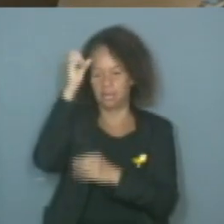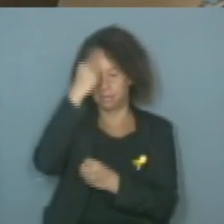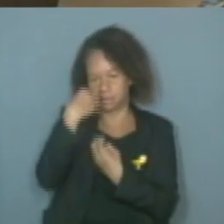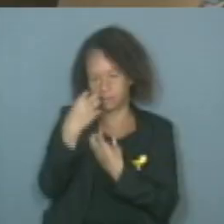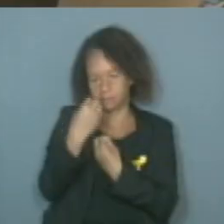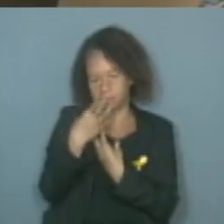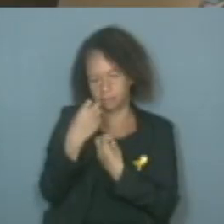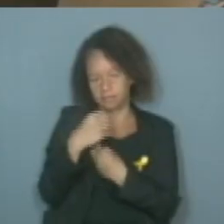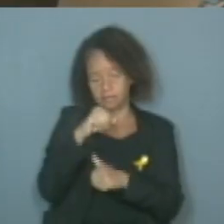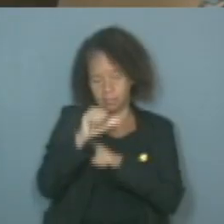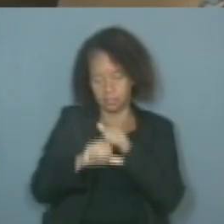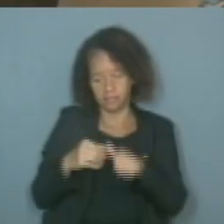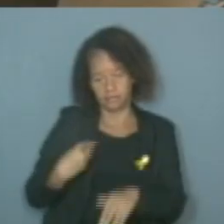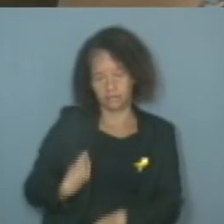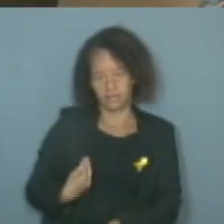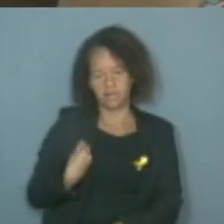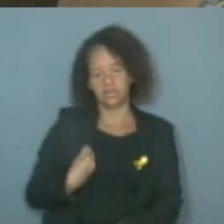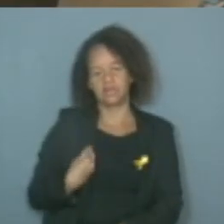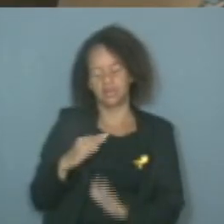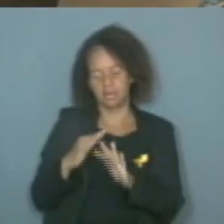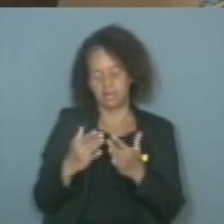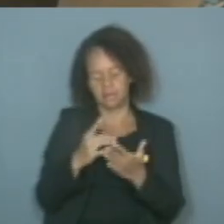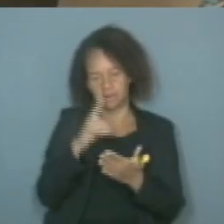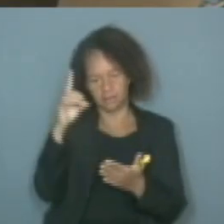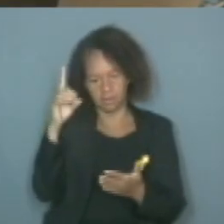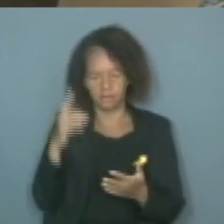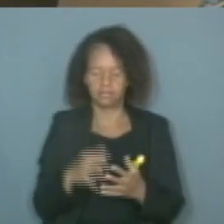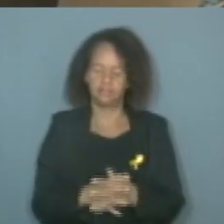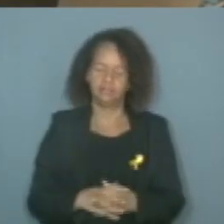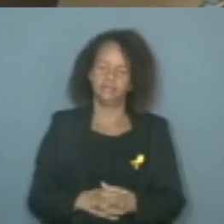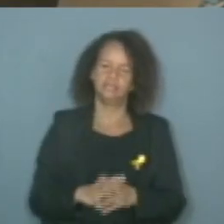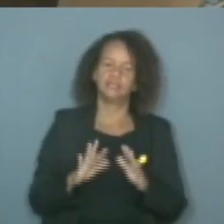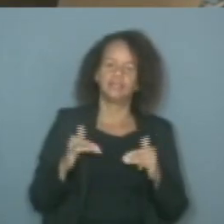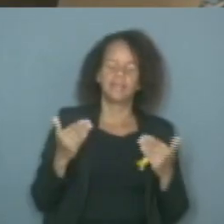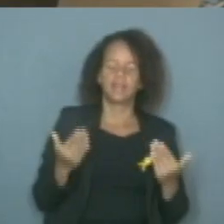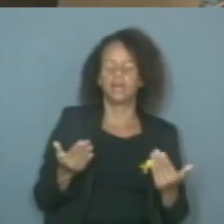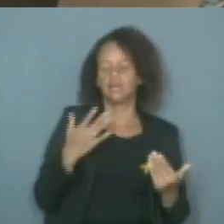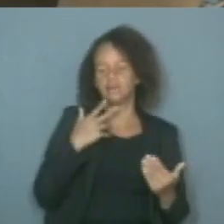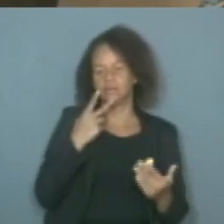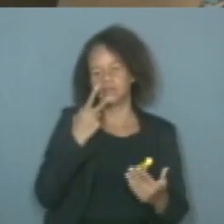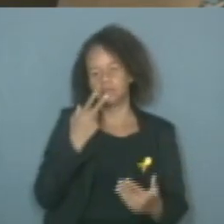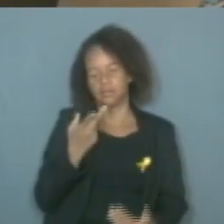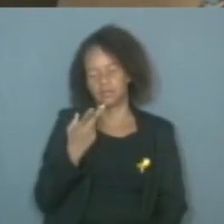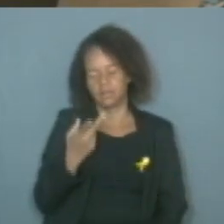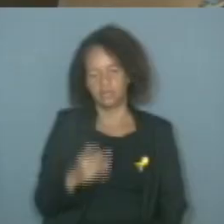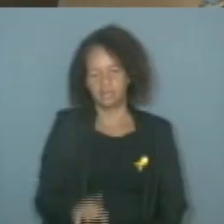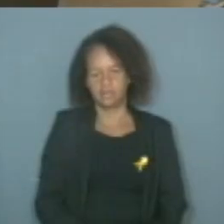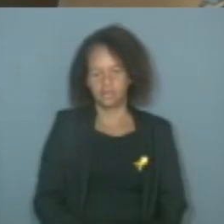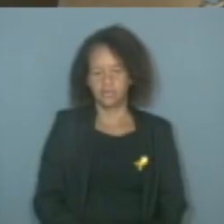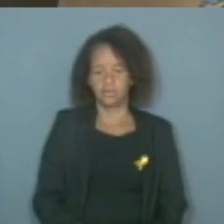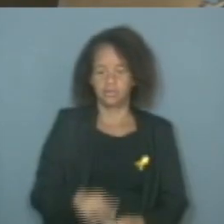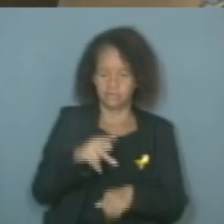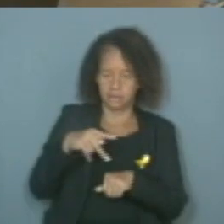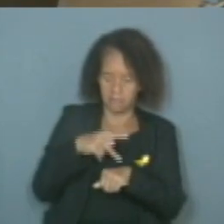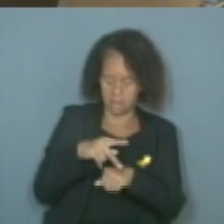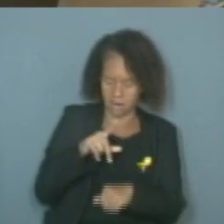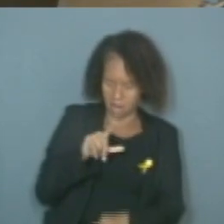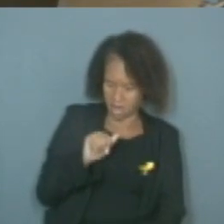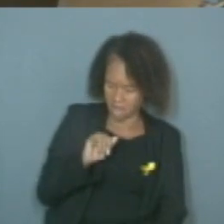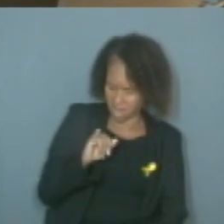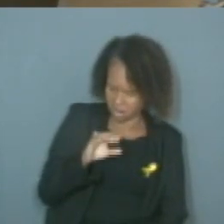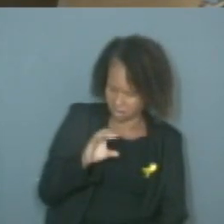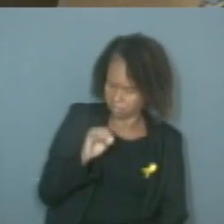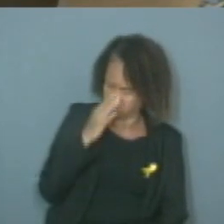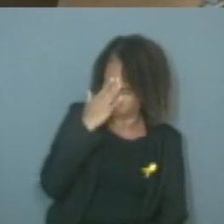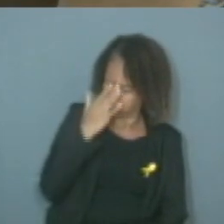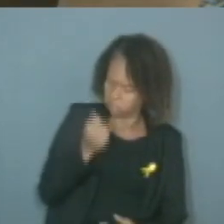e mudando a sua vida através da palavra de Deus. Então, esse é o nosso posicionamento. E falar que um país é laico, sim, eu creio